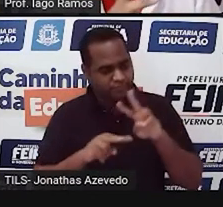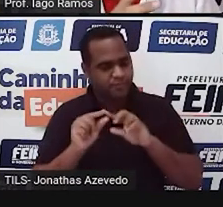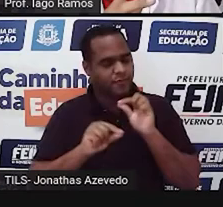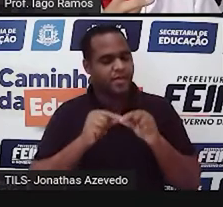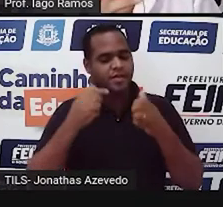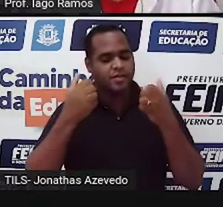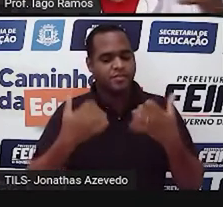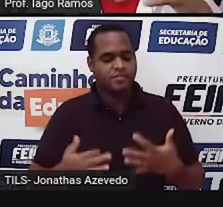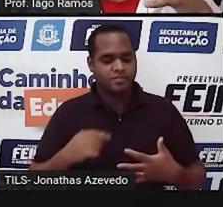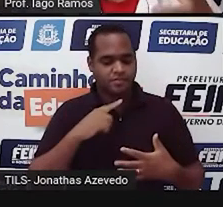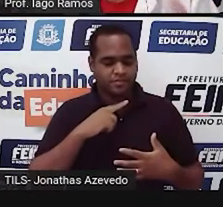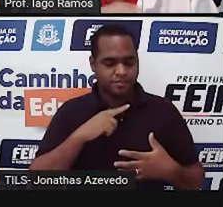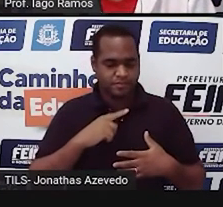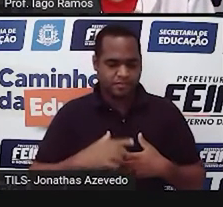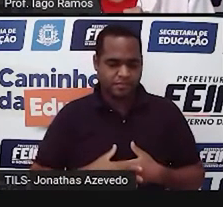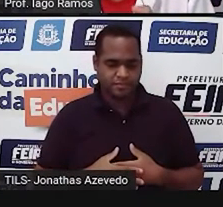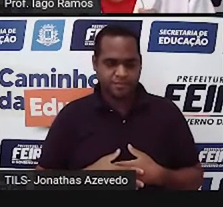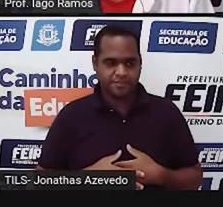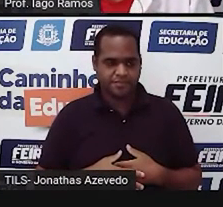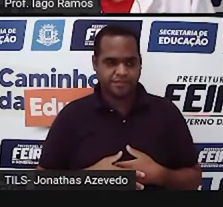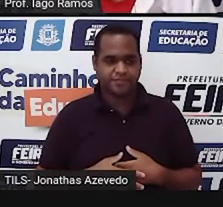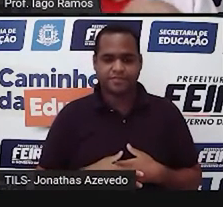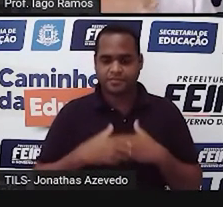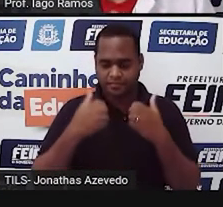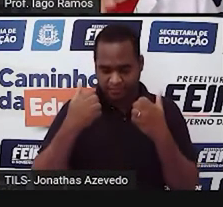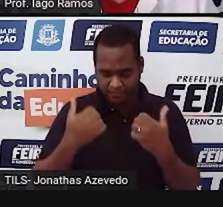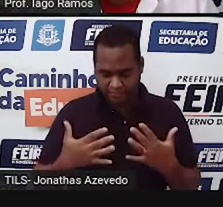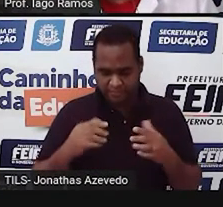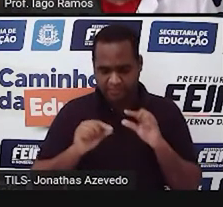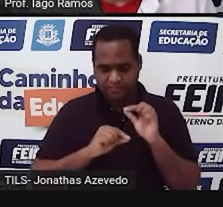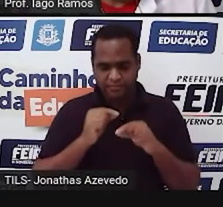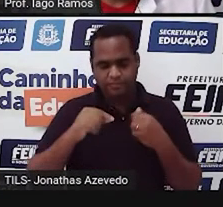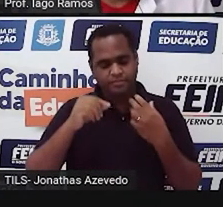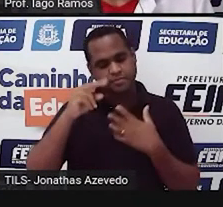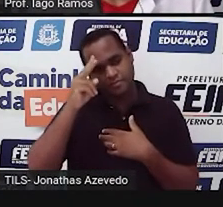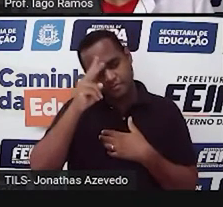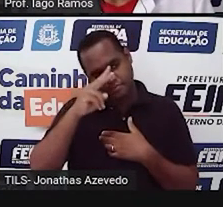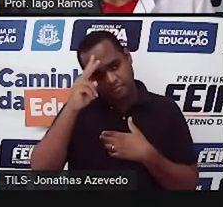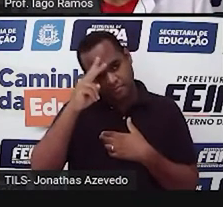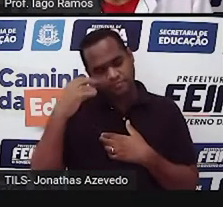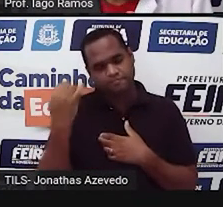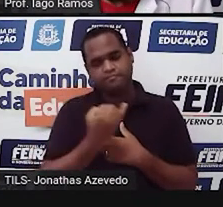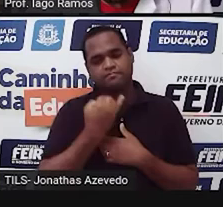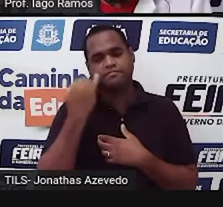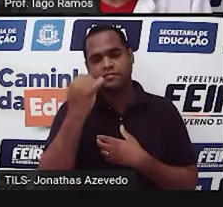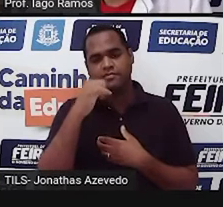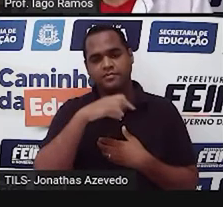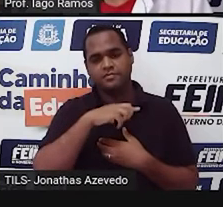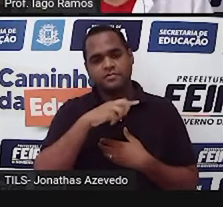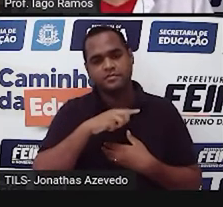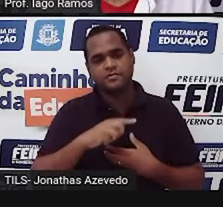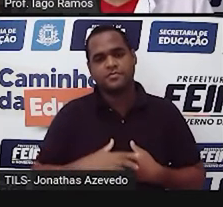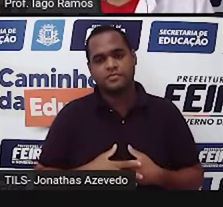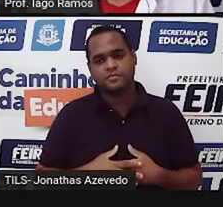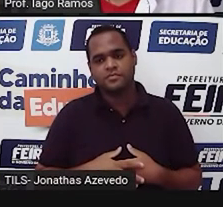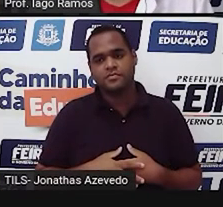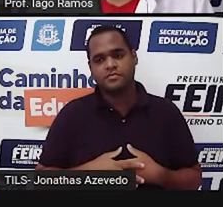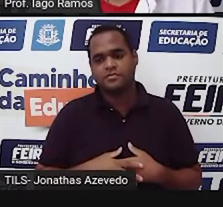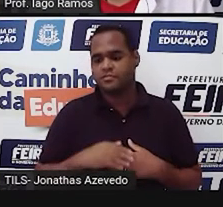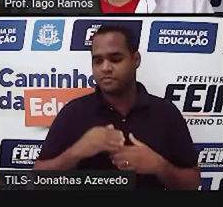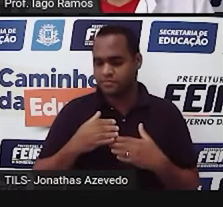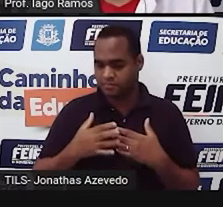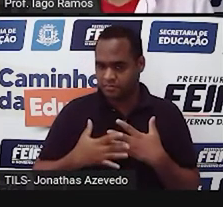aqui tá a gente só fez agora um momento para Recordar Tá bom então vamos avançar